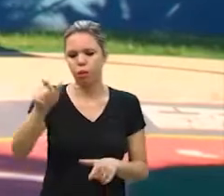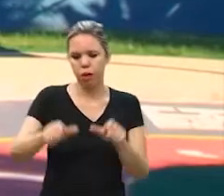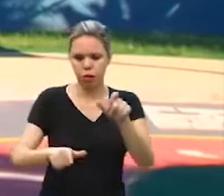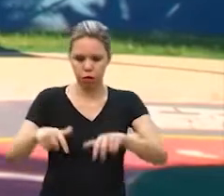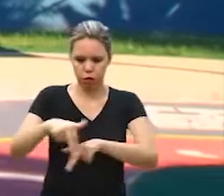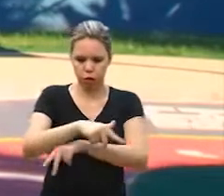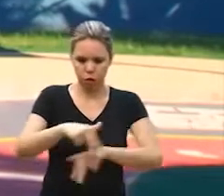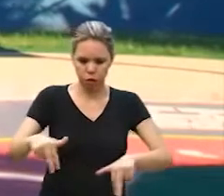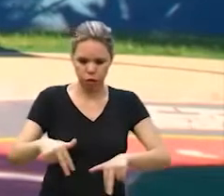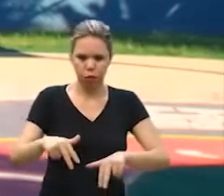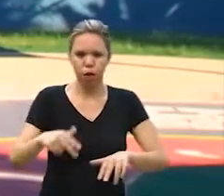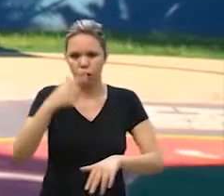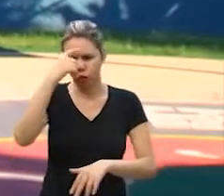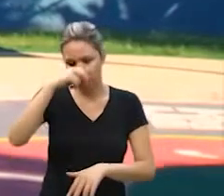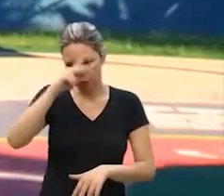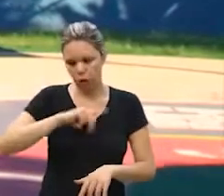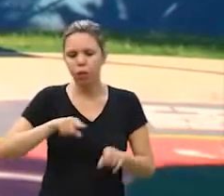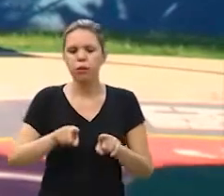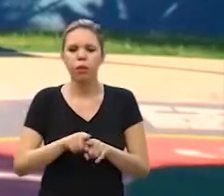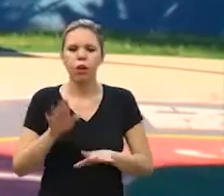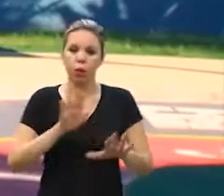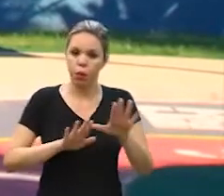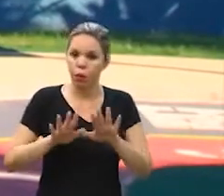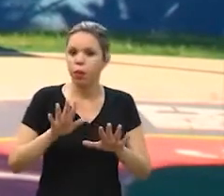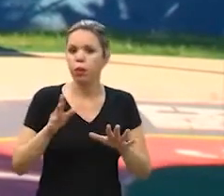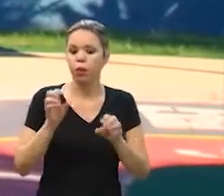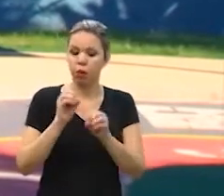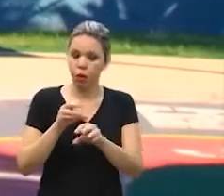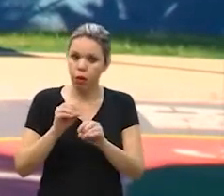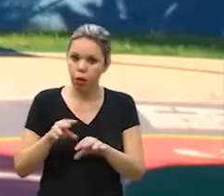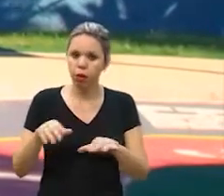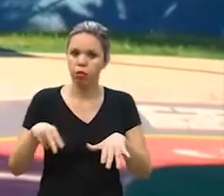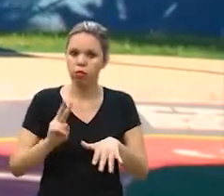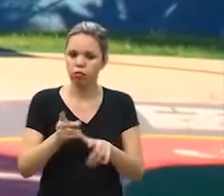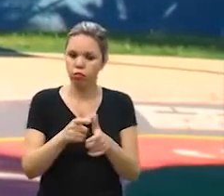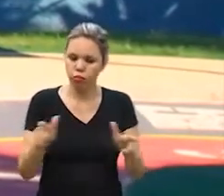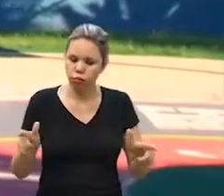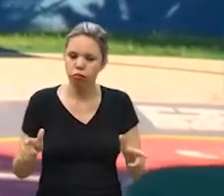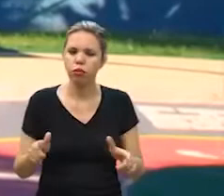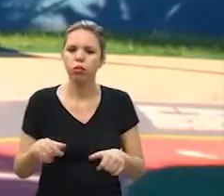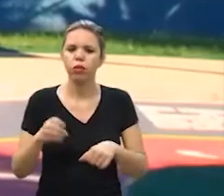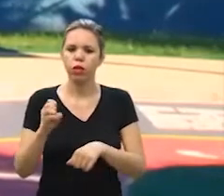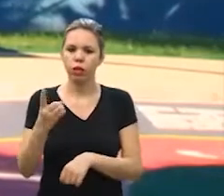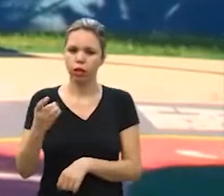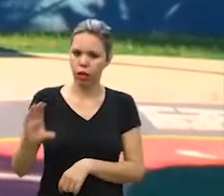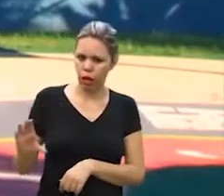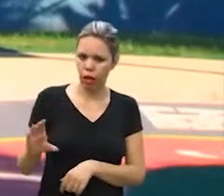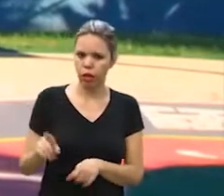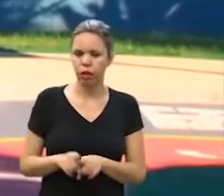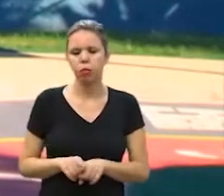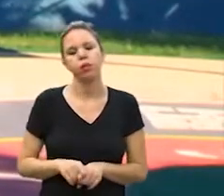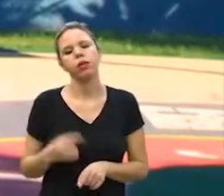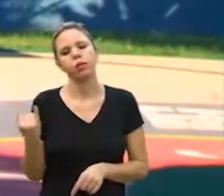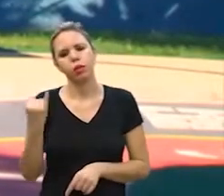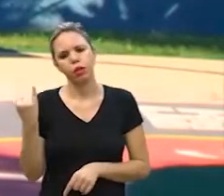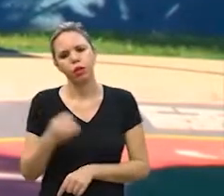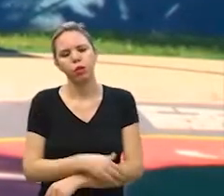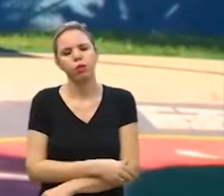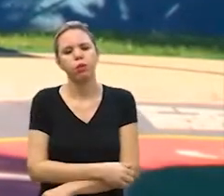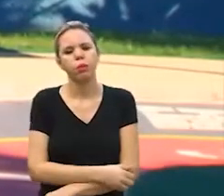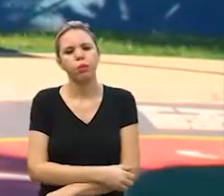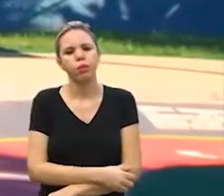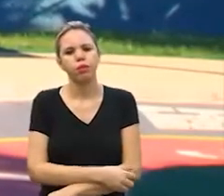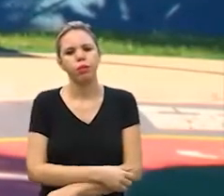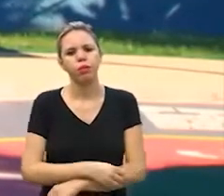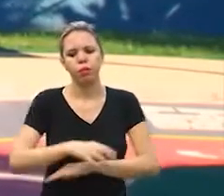vida do próximo e da sua também. Então, esse trabalho de educação tem sido intensificado pela INDEC. E outro detalhe